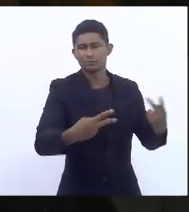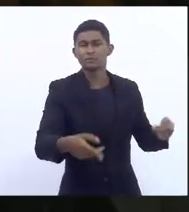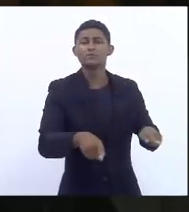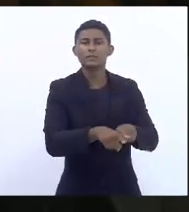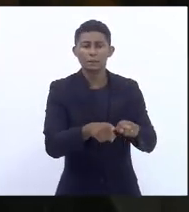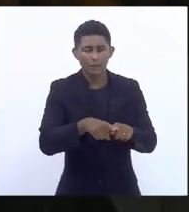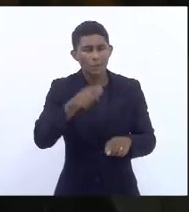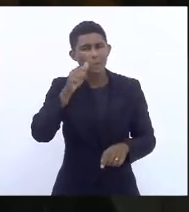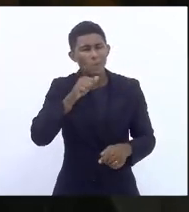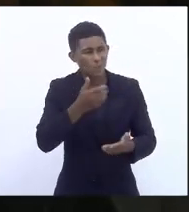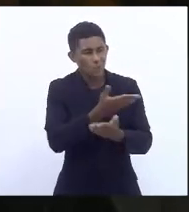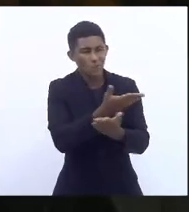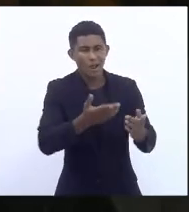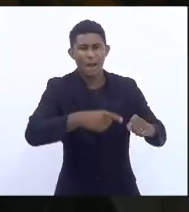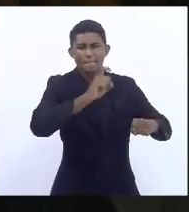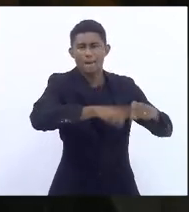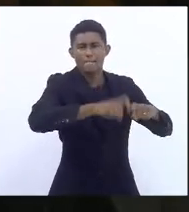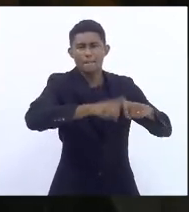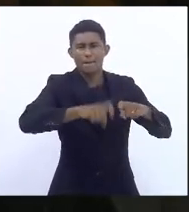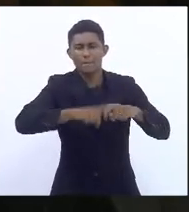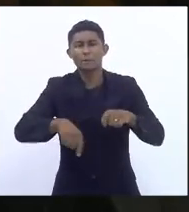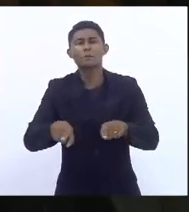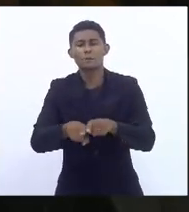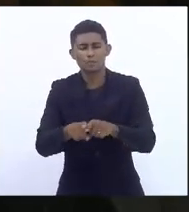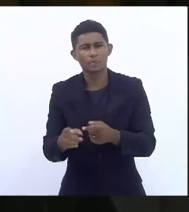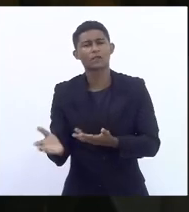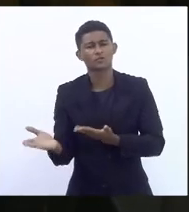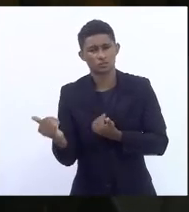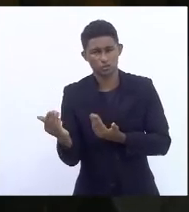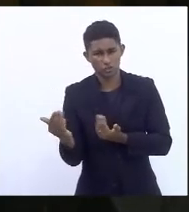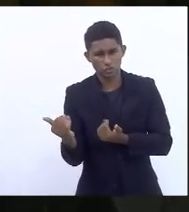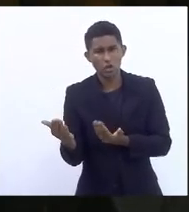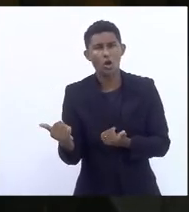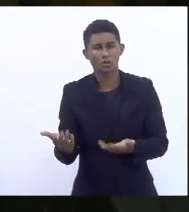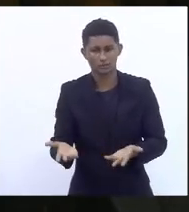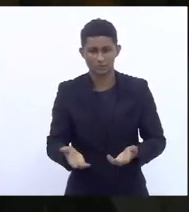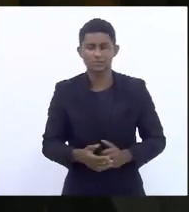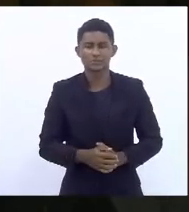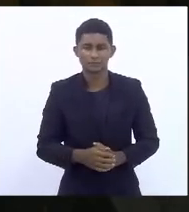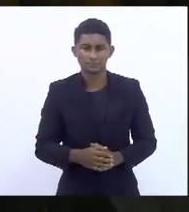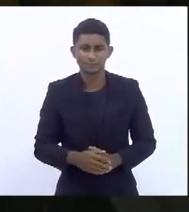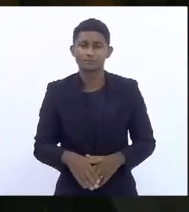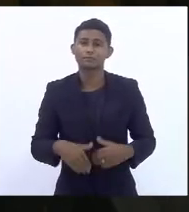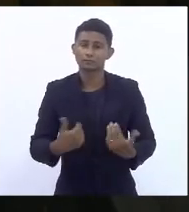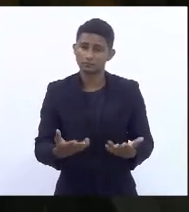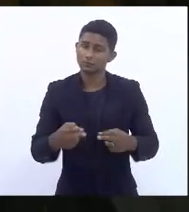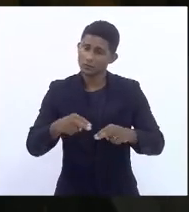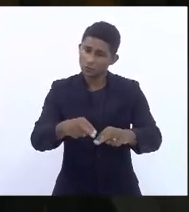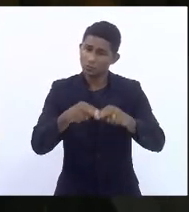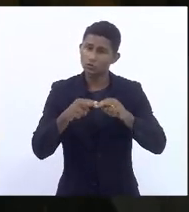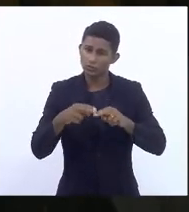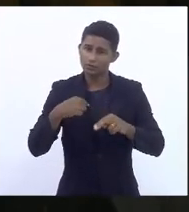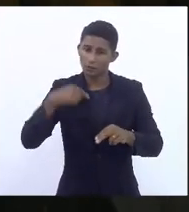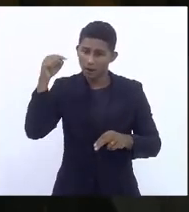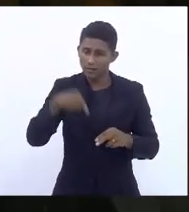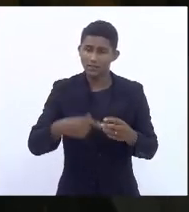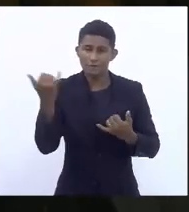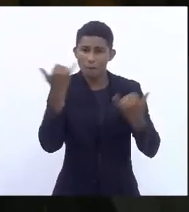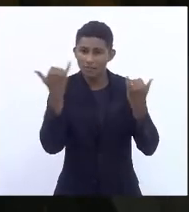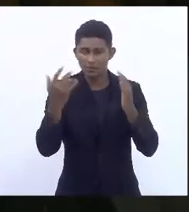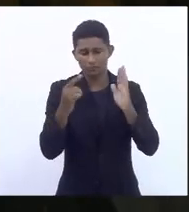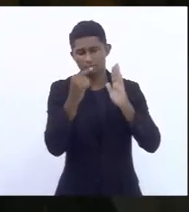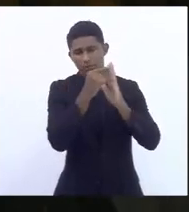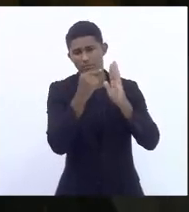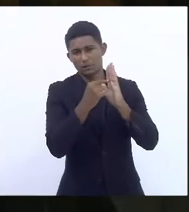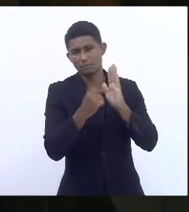estupro de mulheres, o estupro de meninas, o estupro de vulneráveis. Por isso, eu quero aqui, com esses dados, trazer o